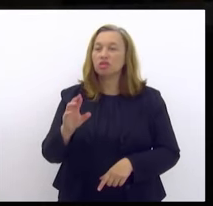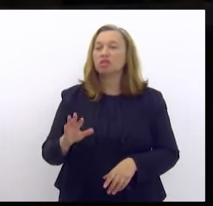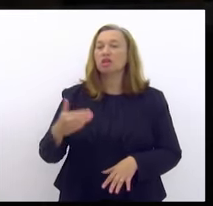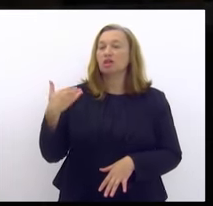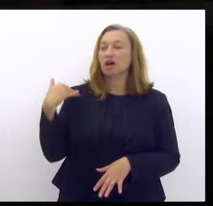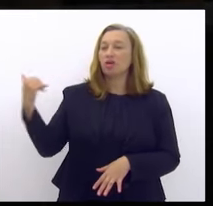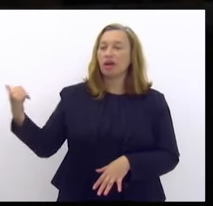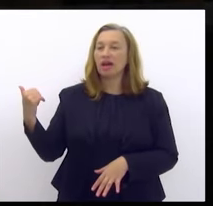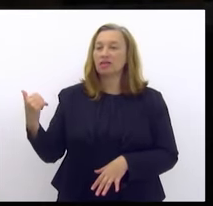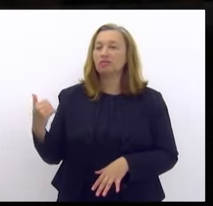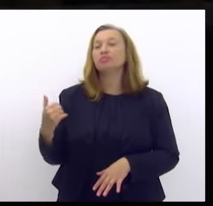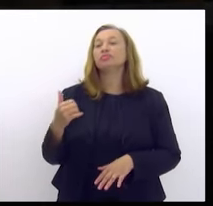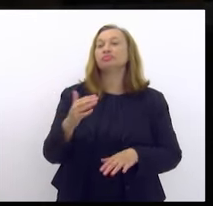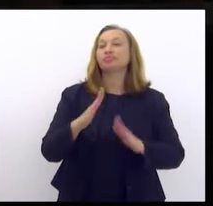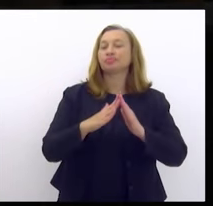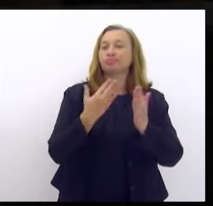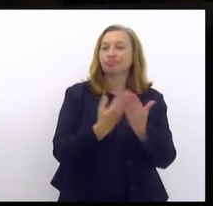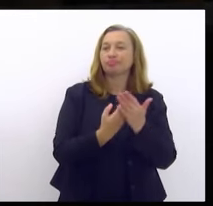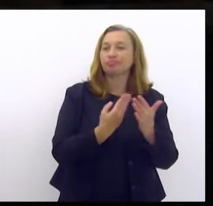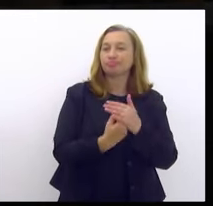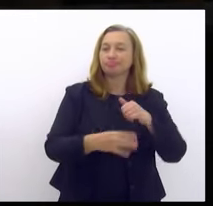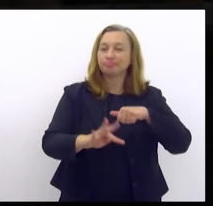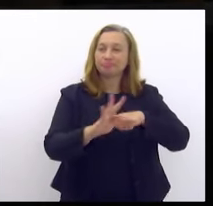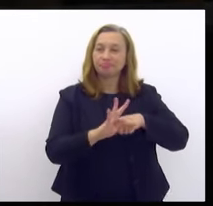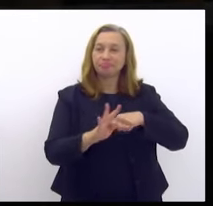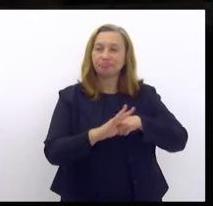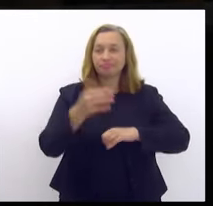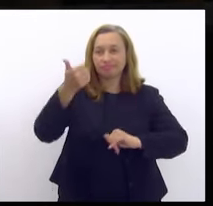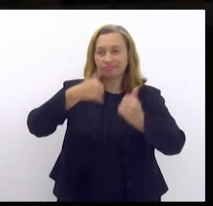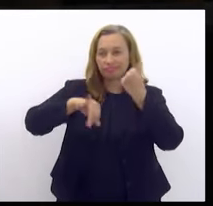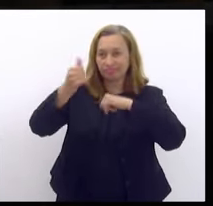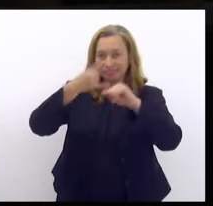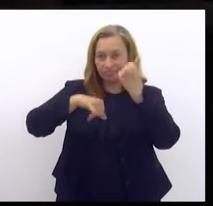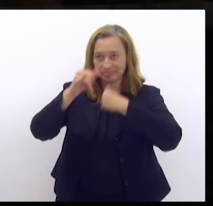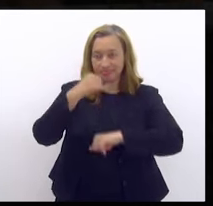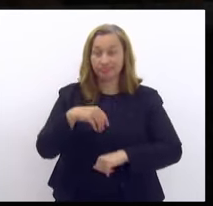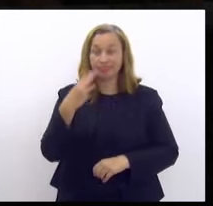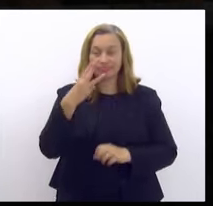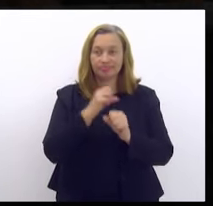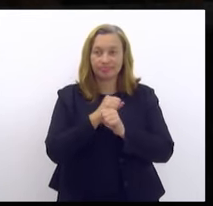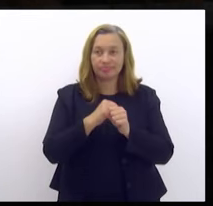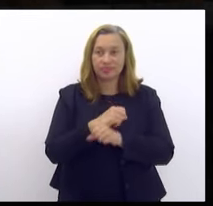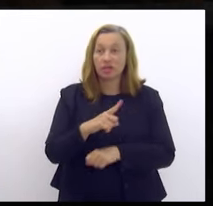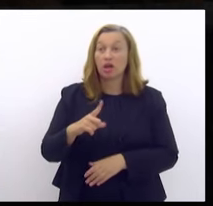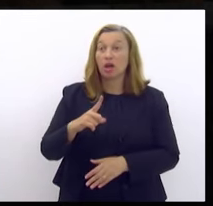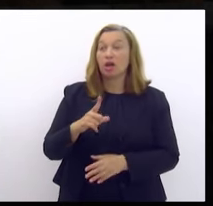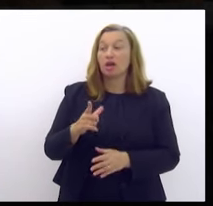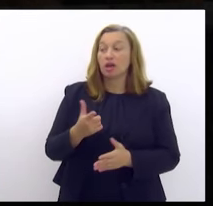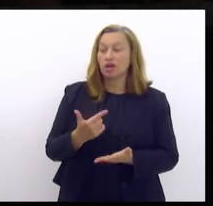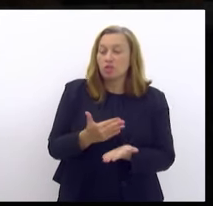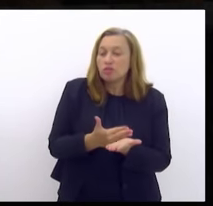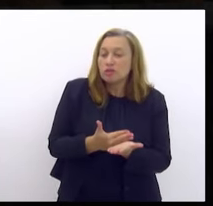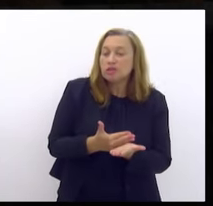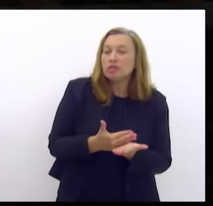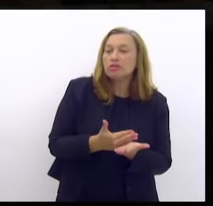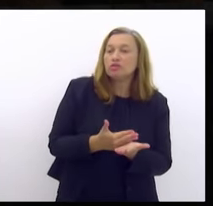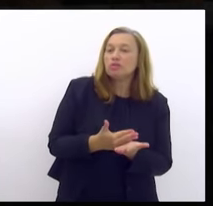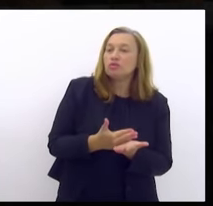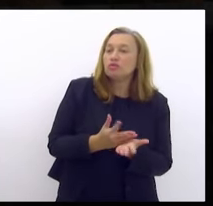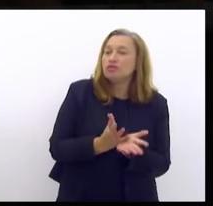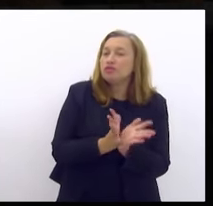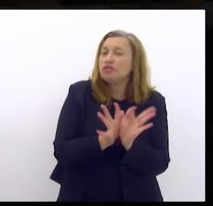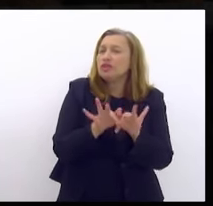de química. Isso eram os 3 anos do curso técnico. Porque eu ainda peguei o finalzinho, deputado Gilberto